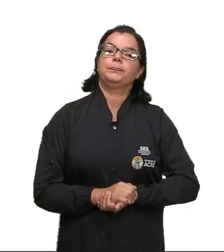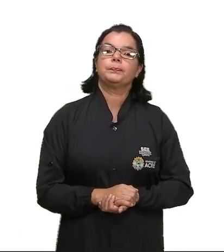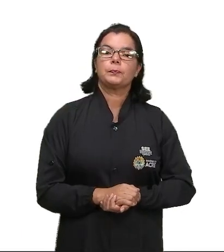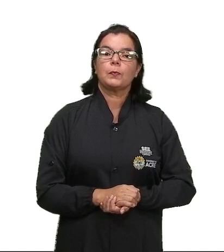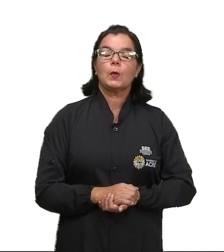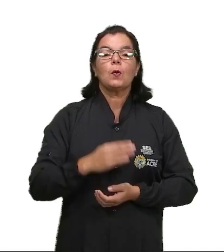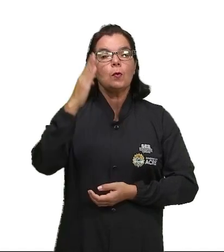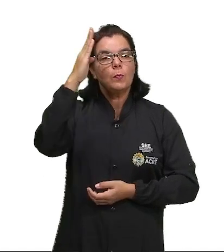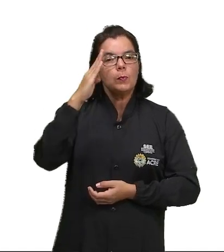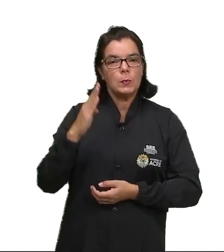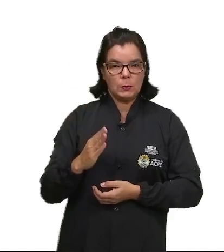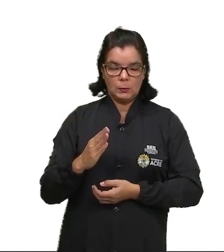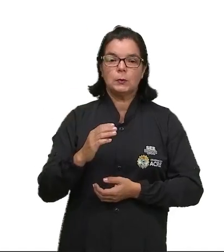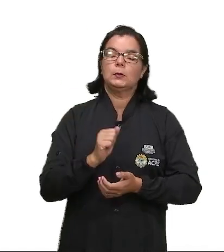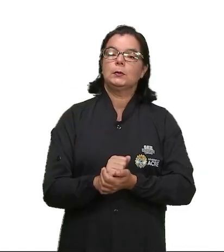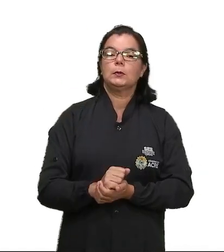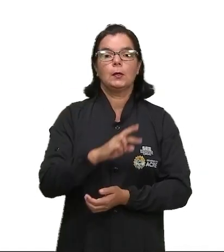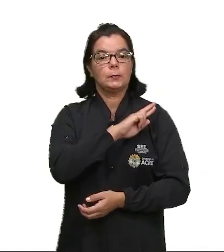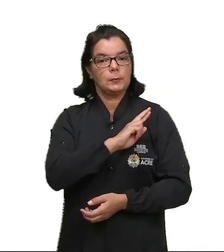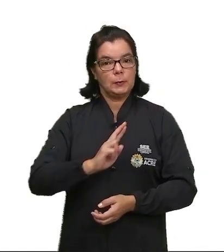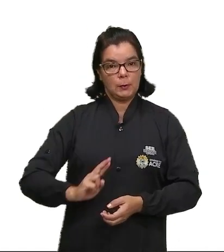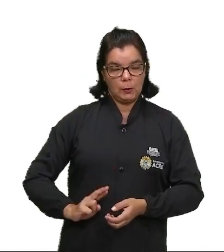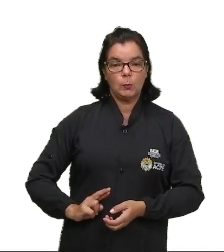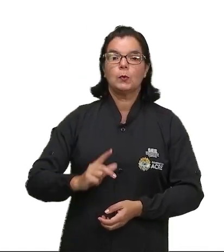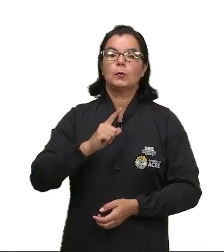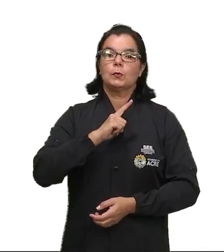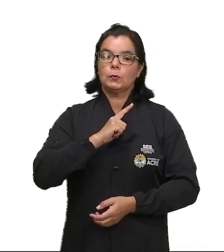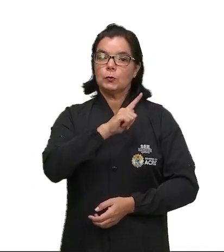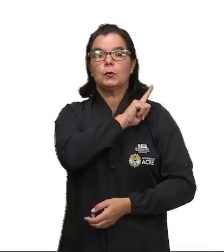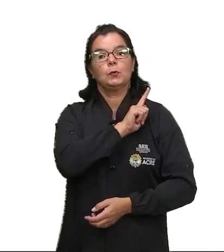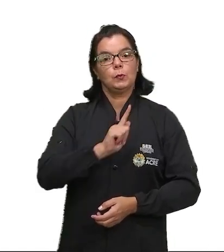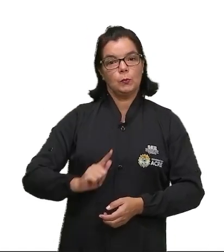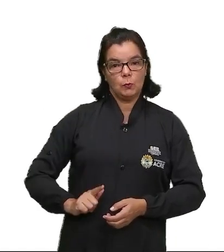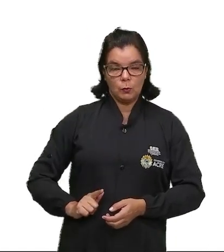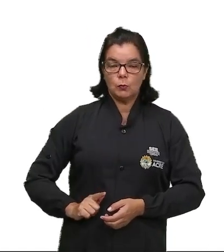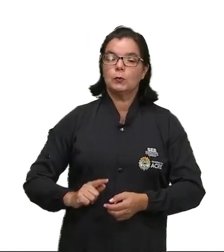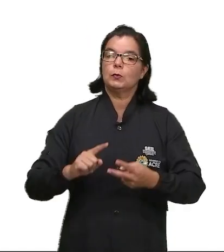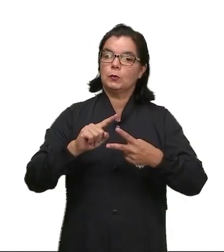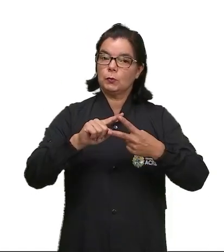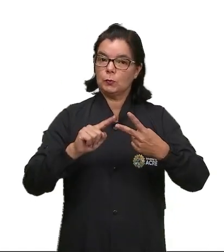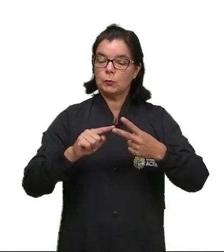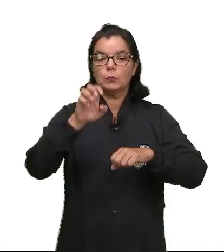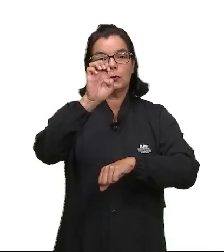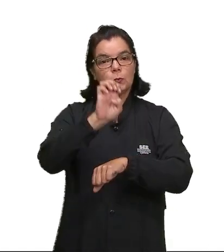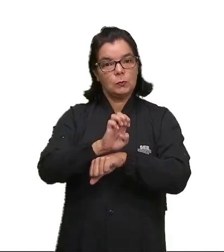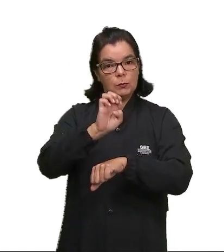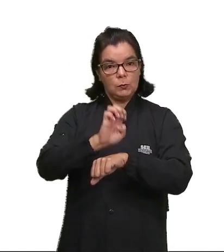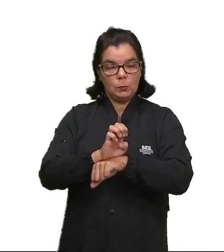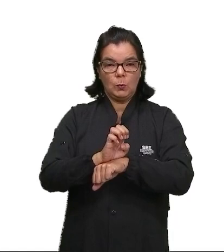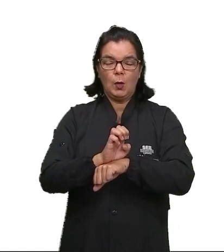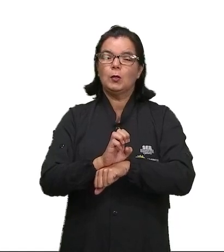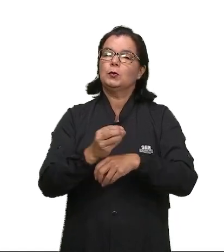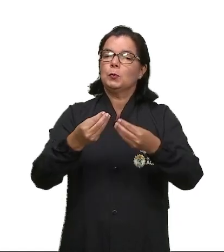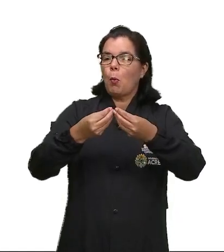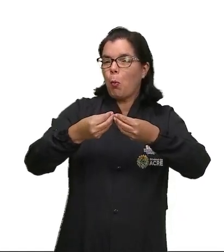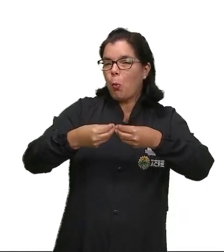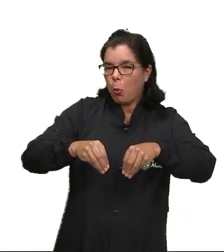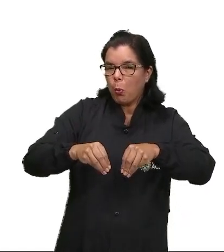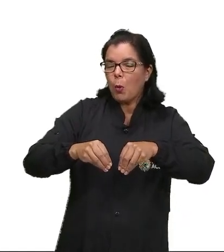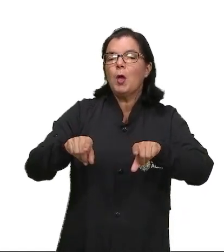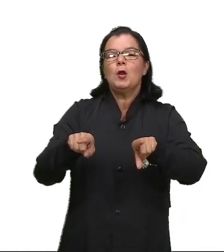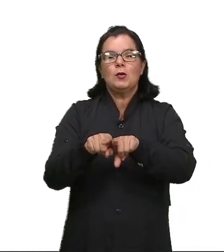viu, estava na República Café com Leite, né? A gente tinha um governo que era dividido entre dois estados, crises sociais e, como eu